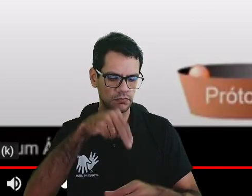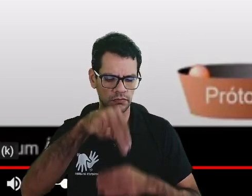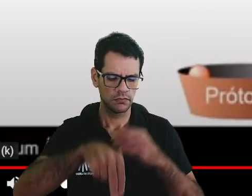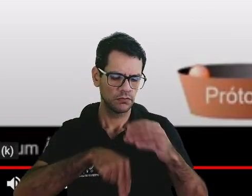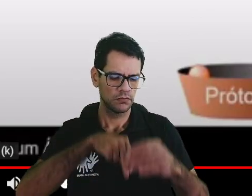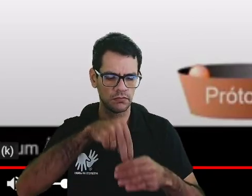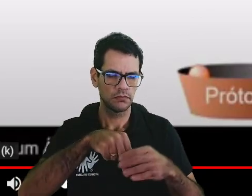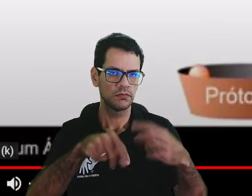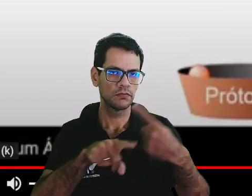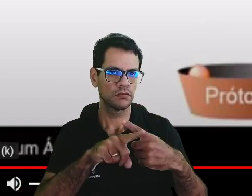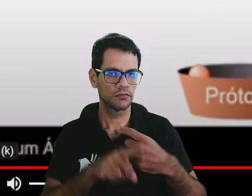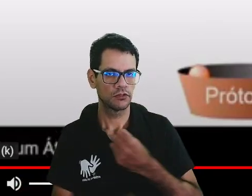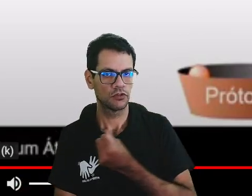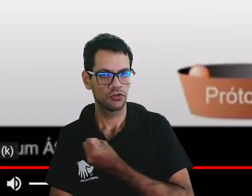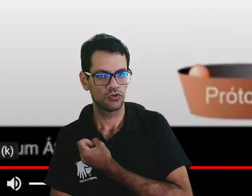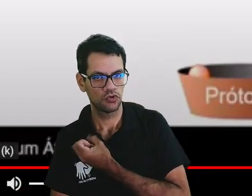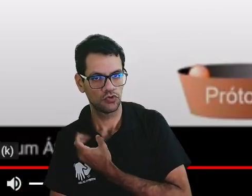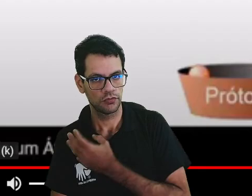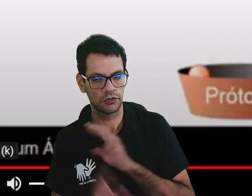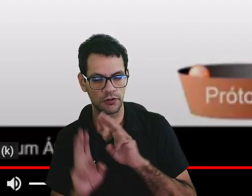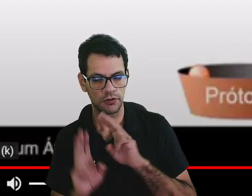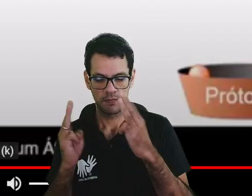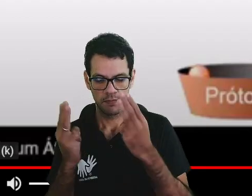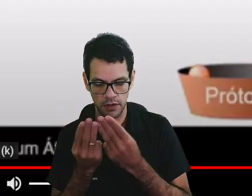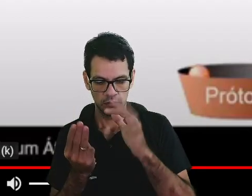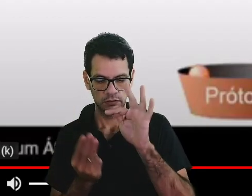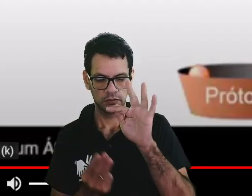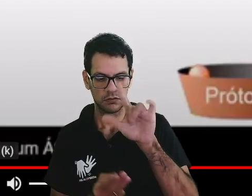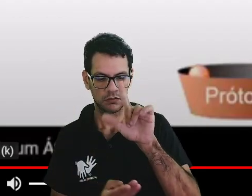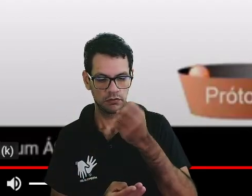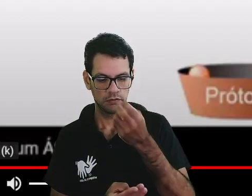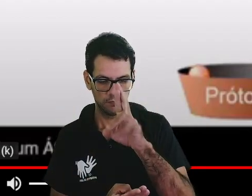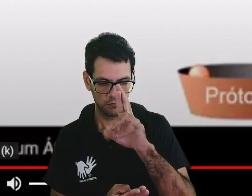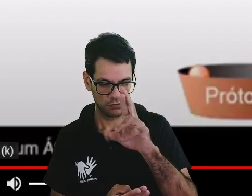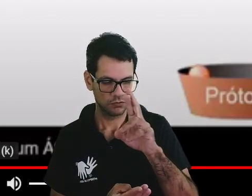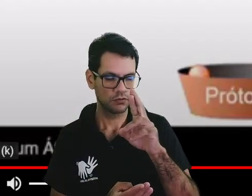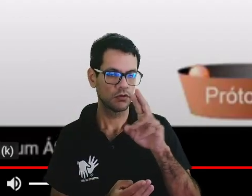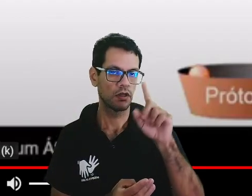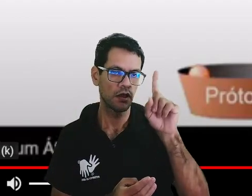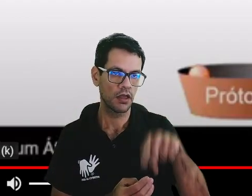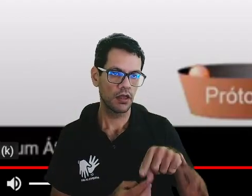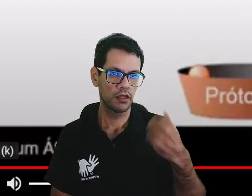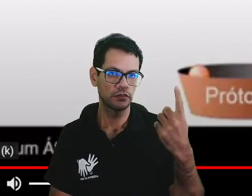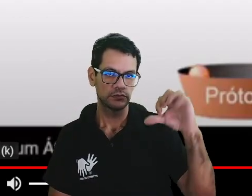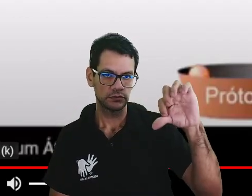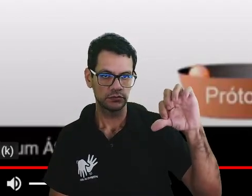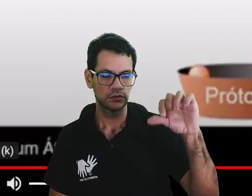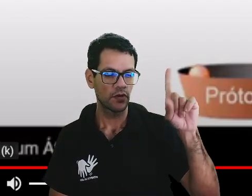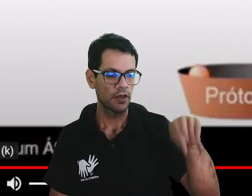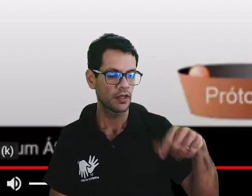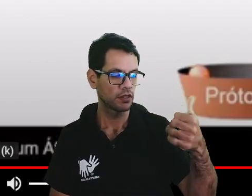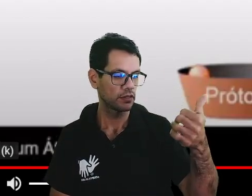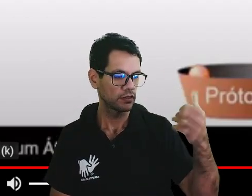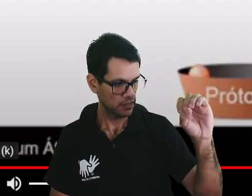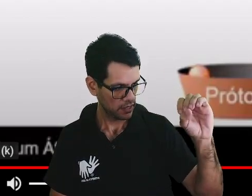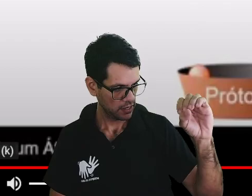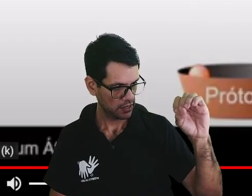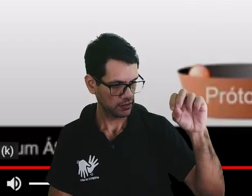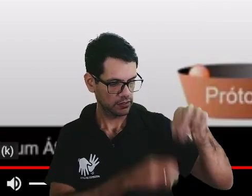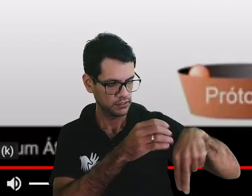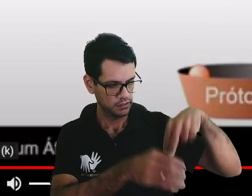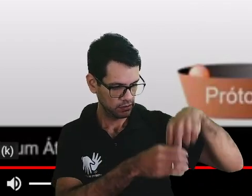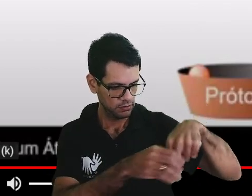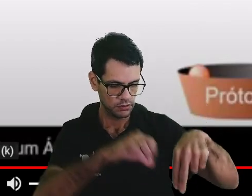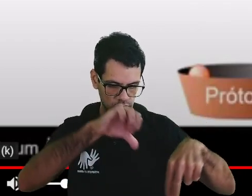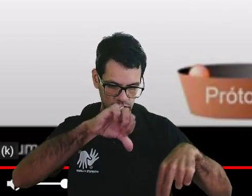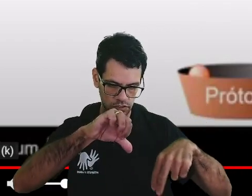de que o número de massa do flúor é 19. Então, ele é composto por 10 nêutrons, 9 prótons e